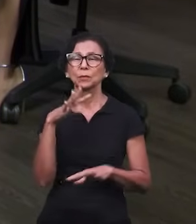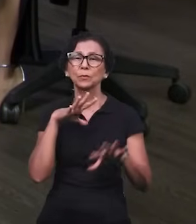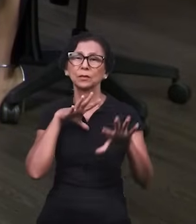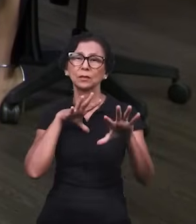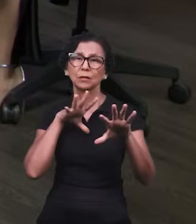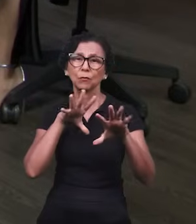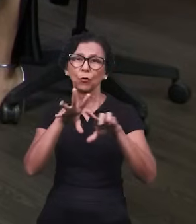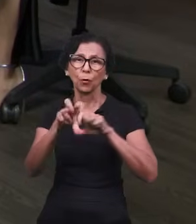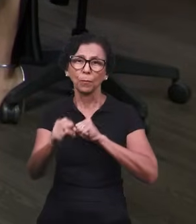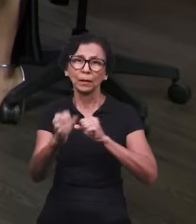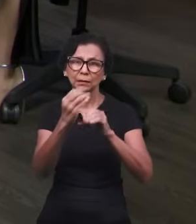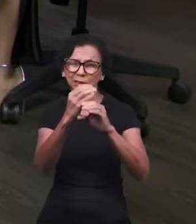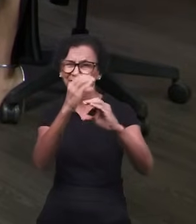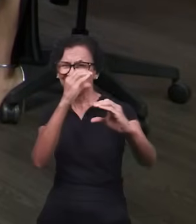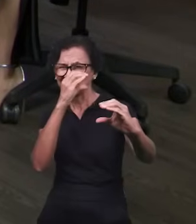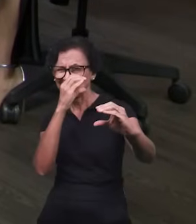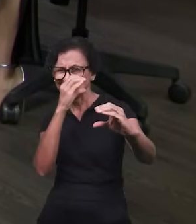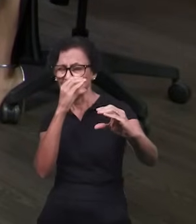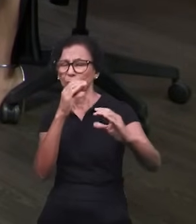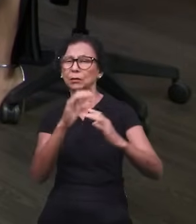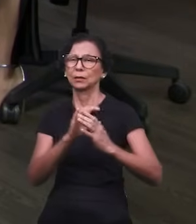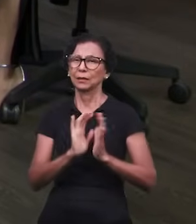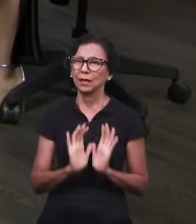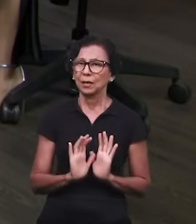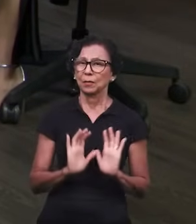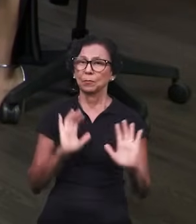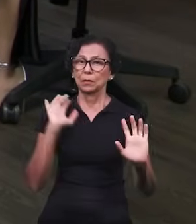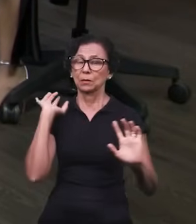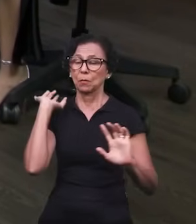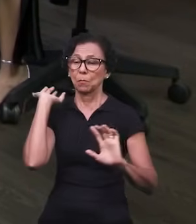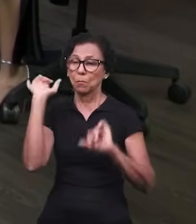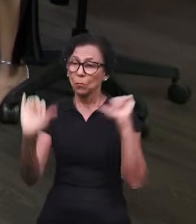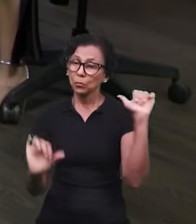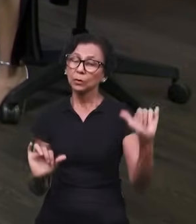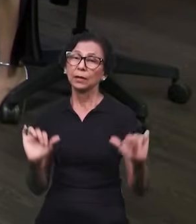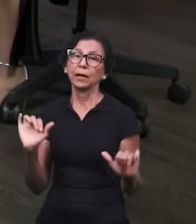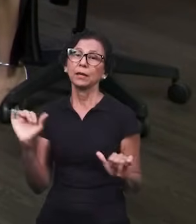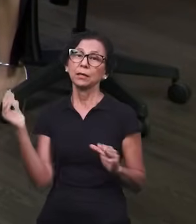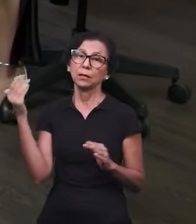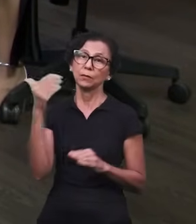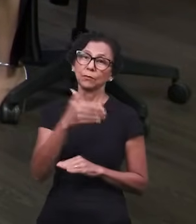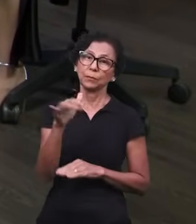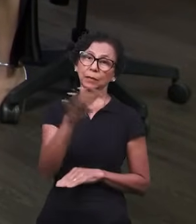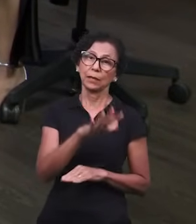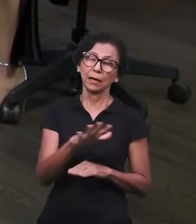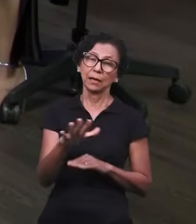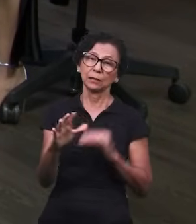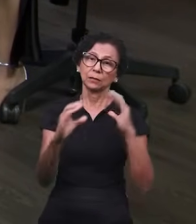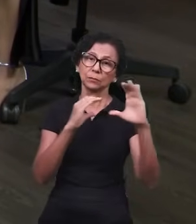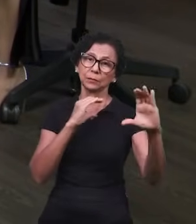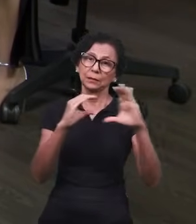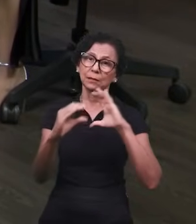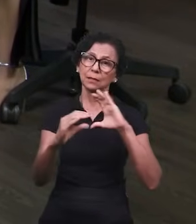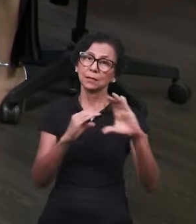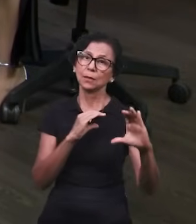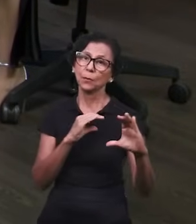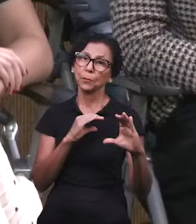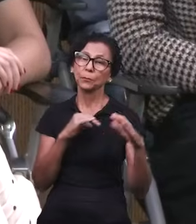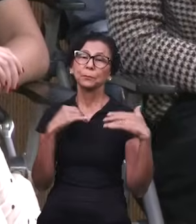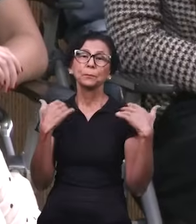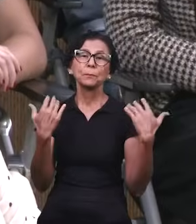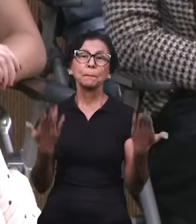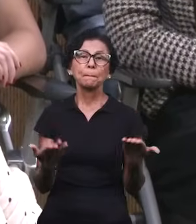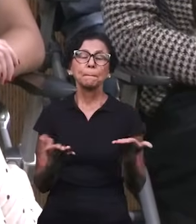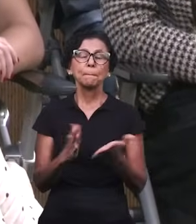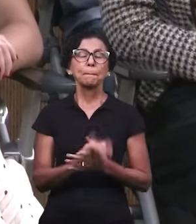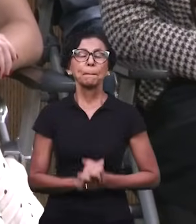graças a Deus eu estou aqui na comunicação, entendeu? Não tenho que me queixar não, porque foi um projeto de Deus mesmo. Mas qual é a